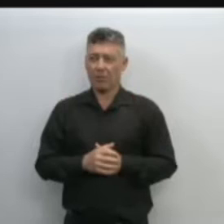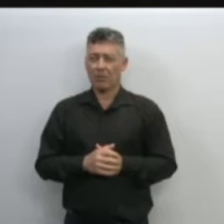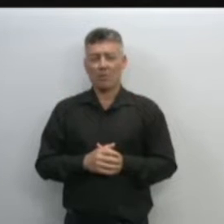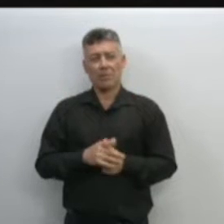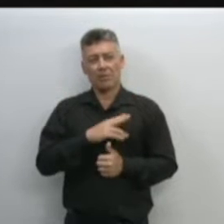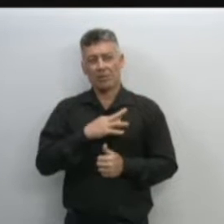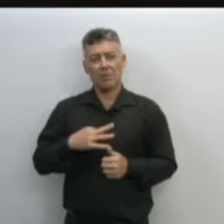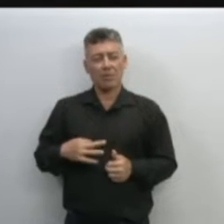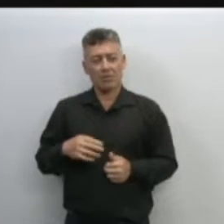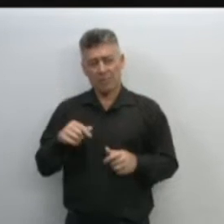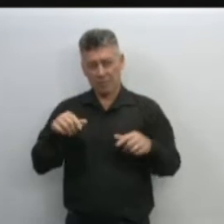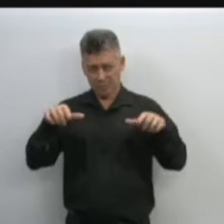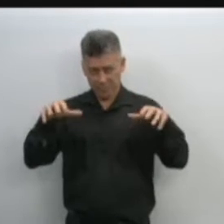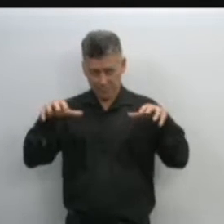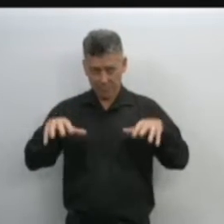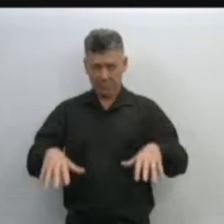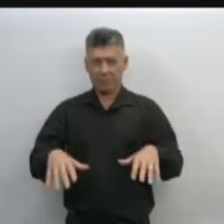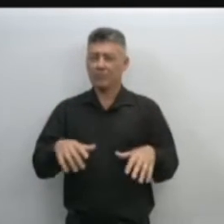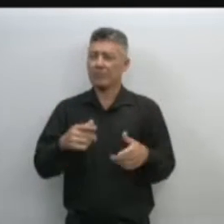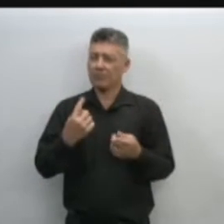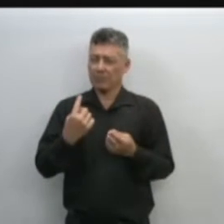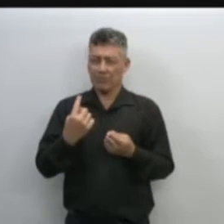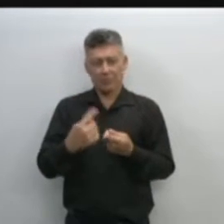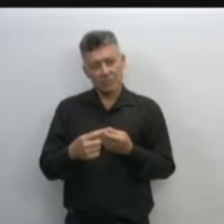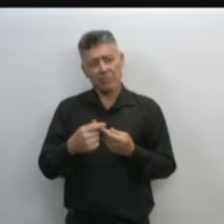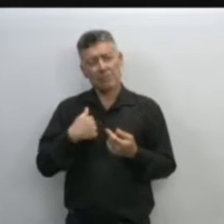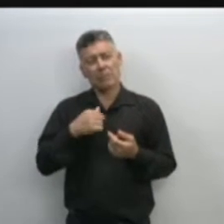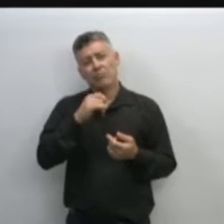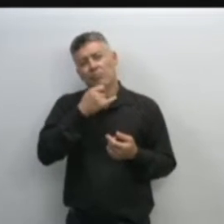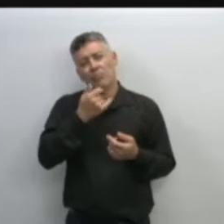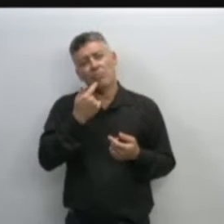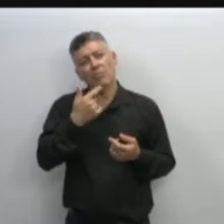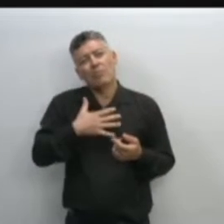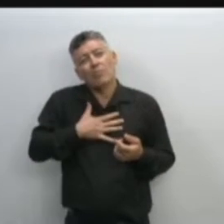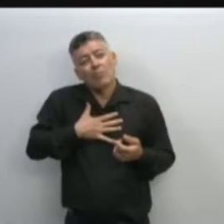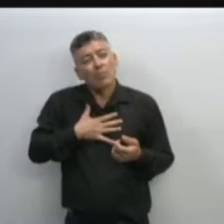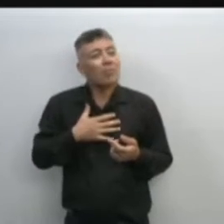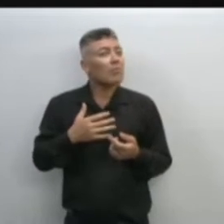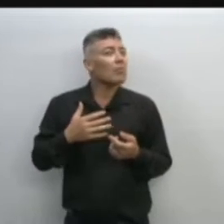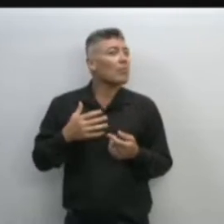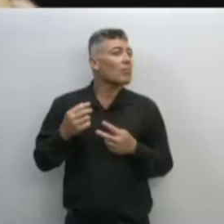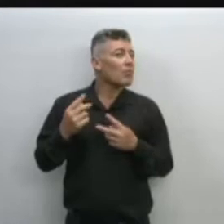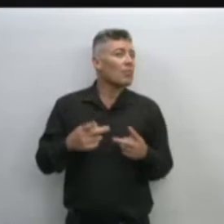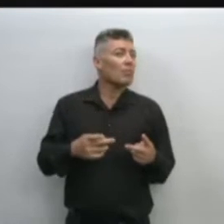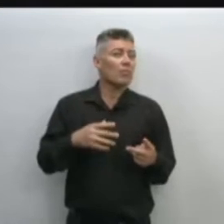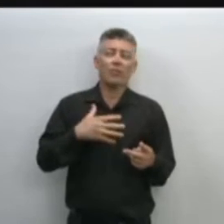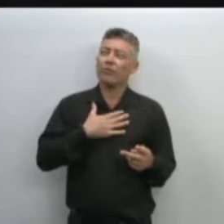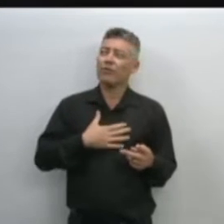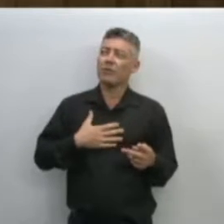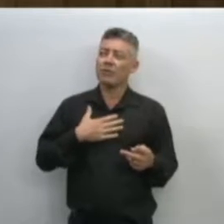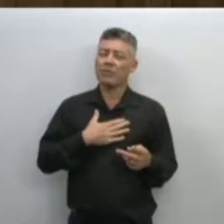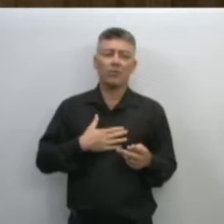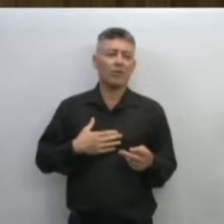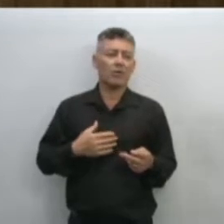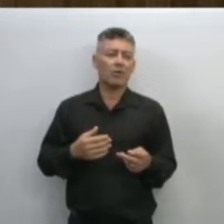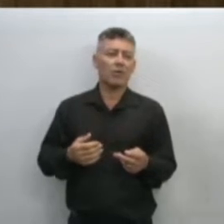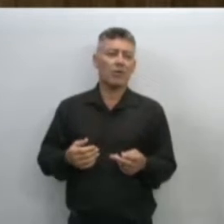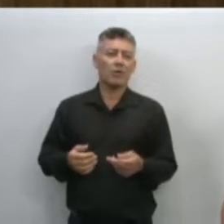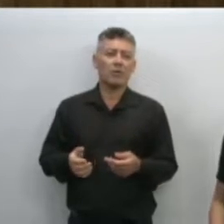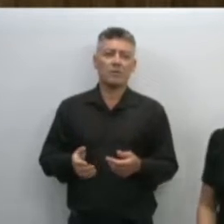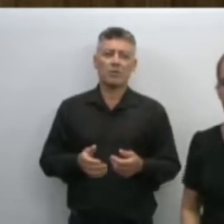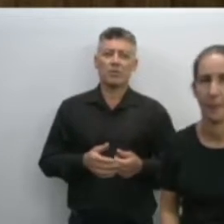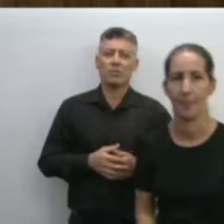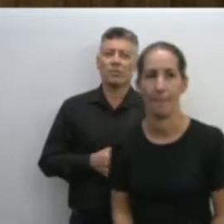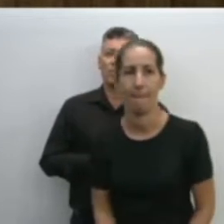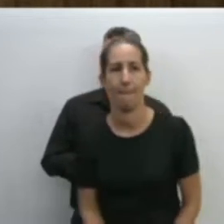vereadores, e, enfim, era só isso que eu gostaria de falar e obrigado pela parte. Muito obrigado pela parte. E aí,